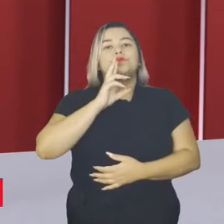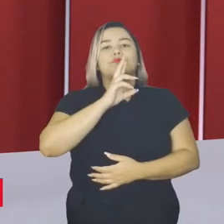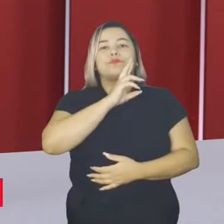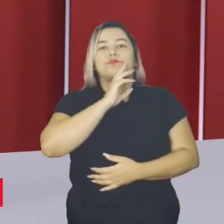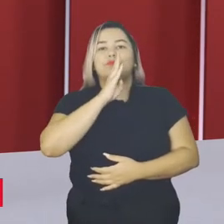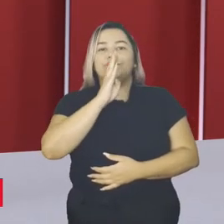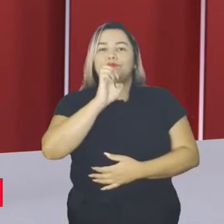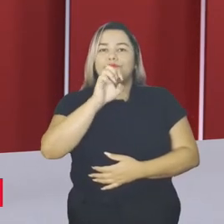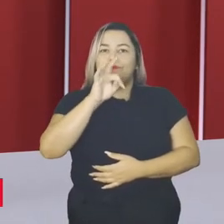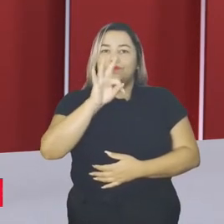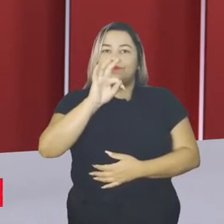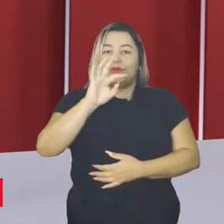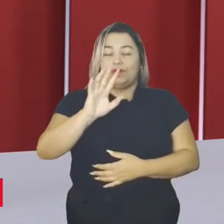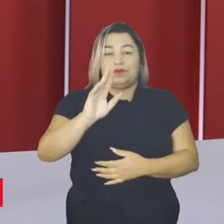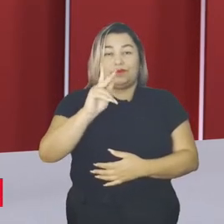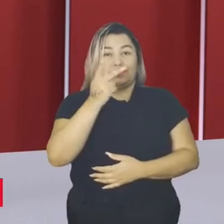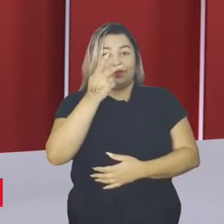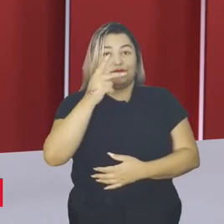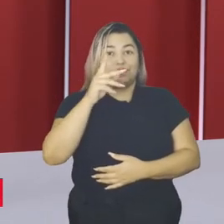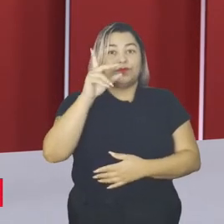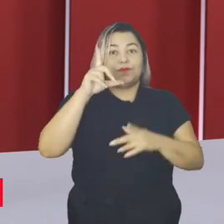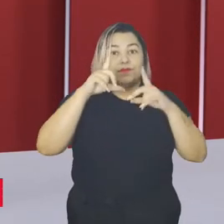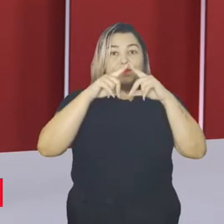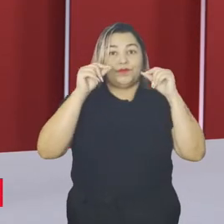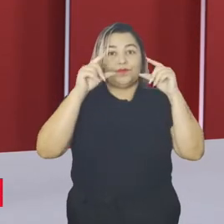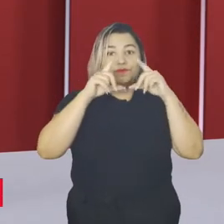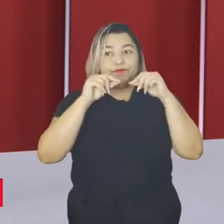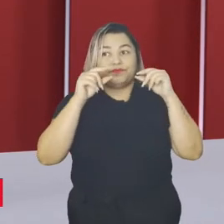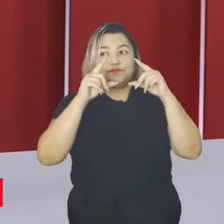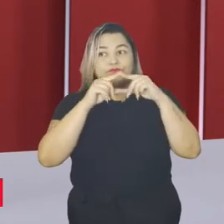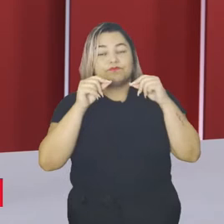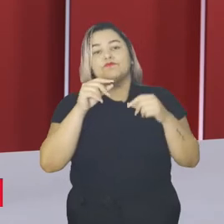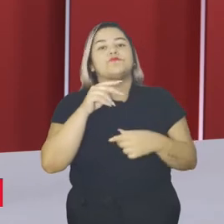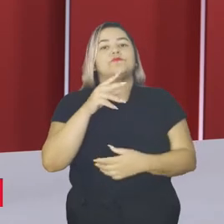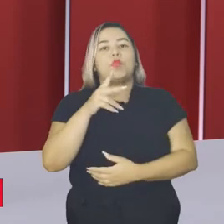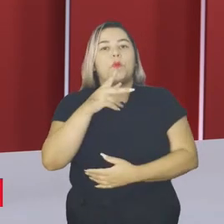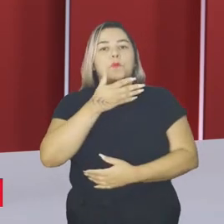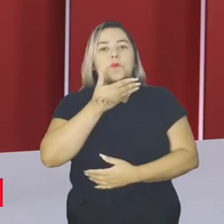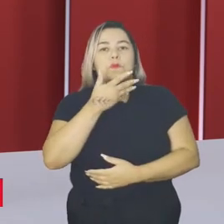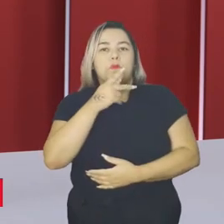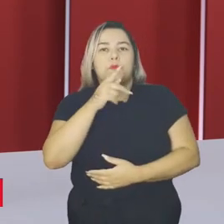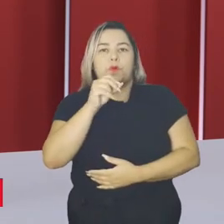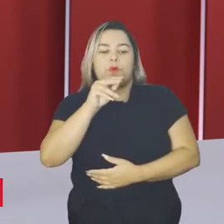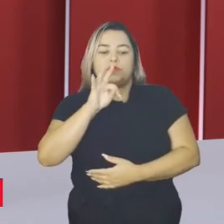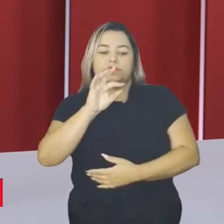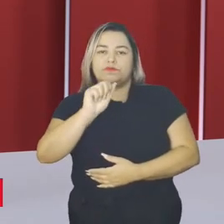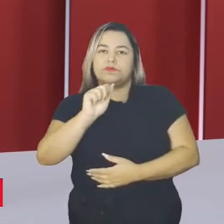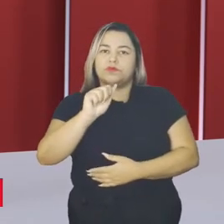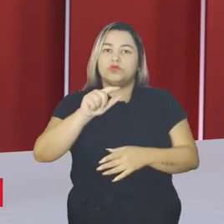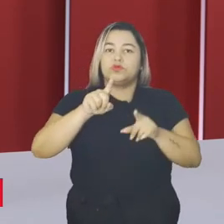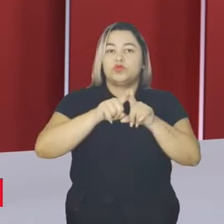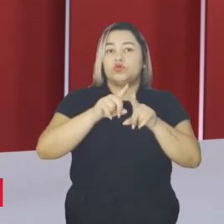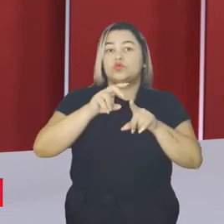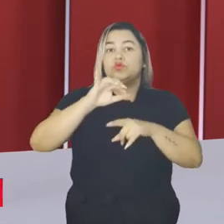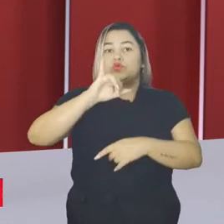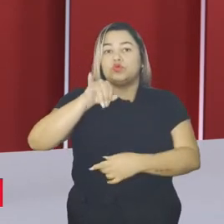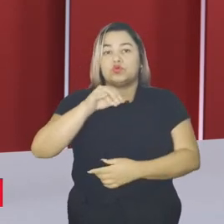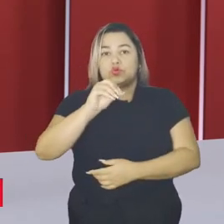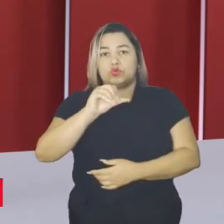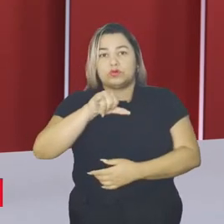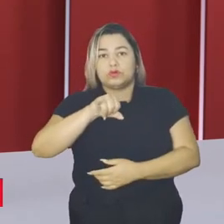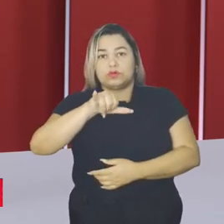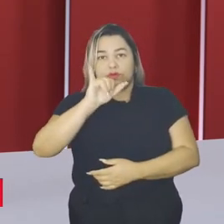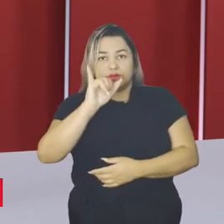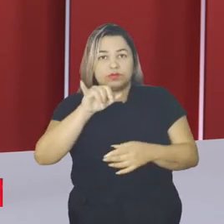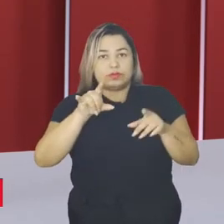de Brasília, tô na campanha para voltar a ter um porta-voz no governo, diz aqui a Beth, olha. Josi Negreiros, lá de Porto Alegre, Rio